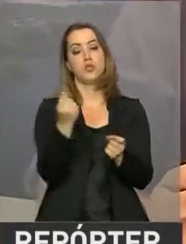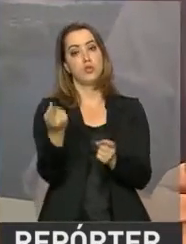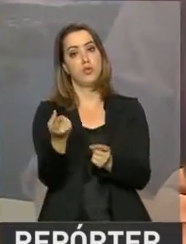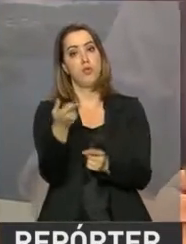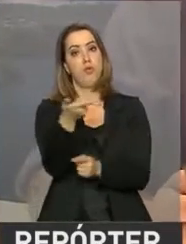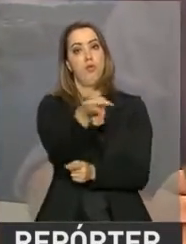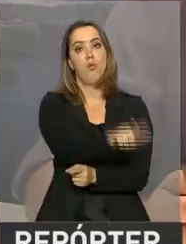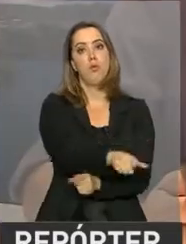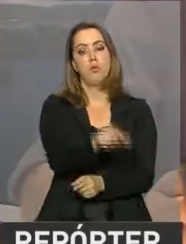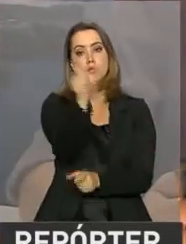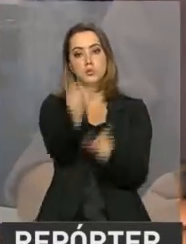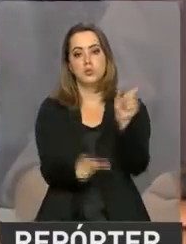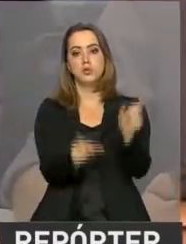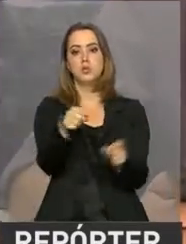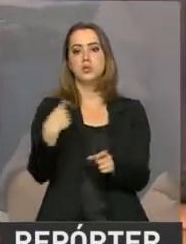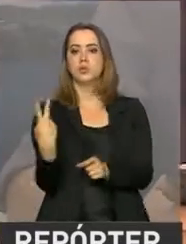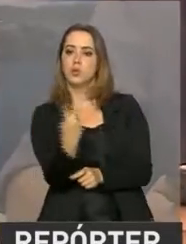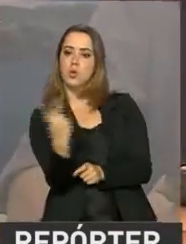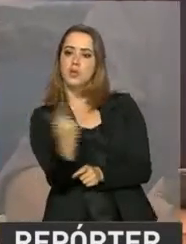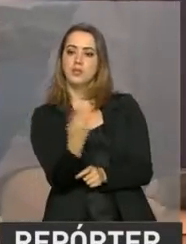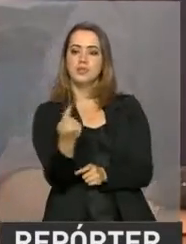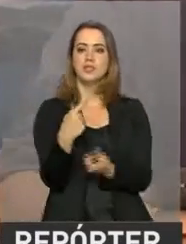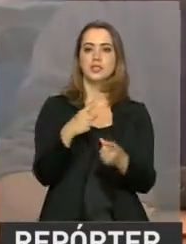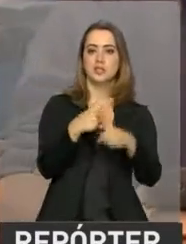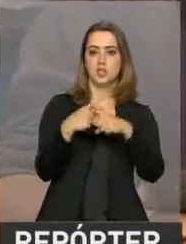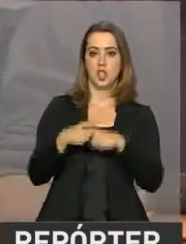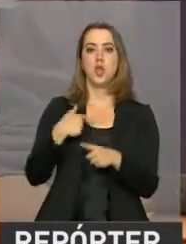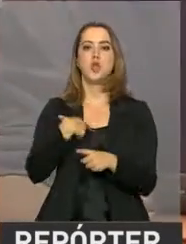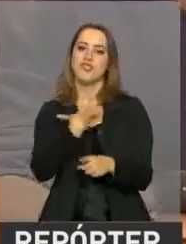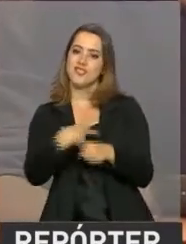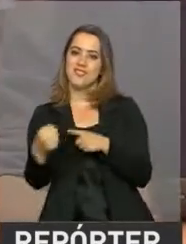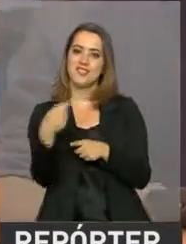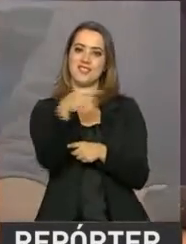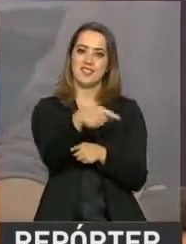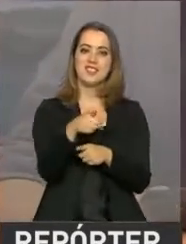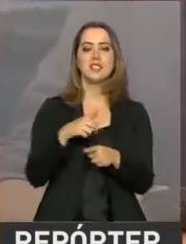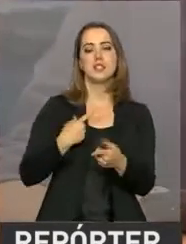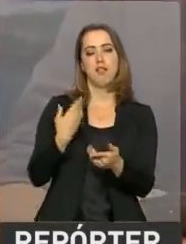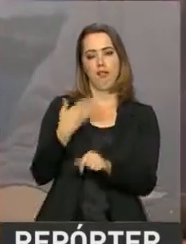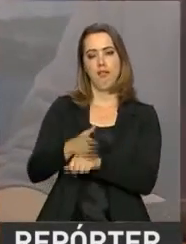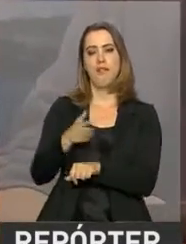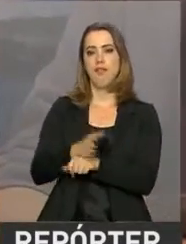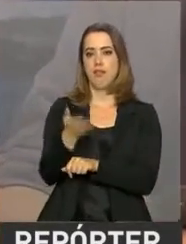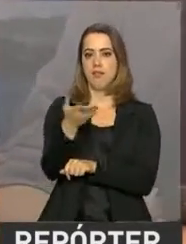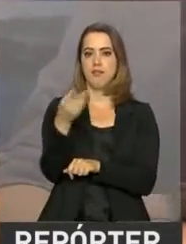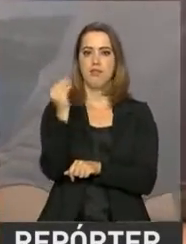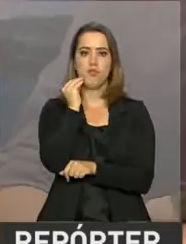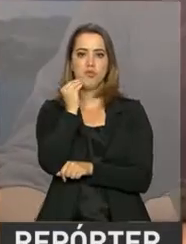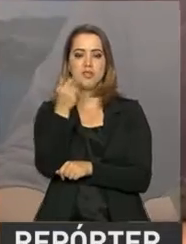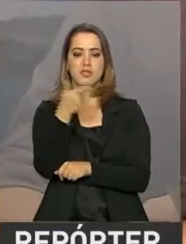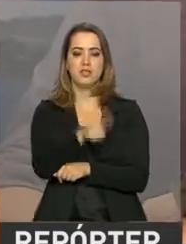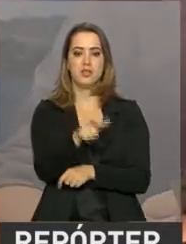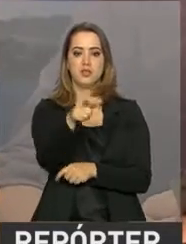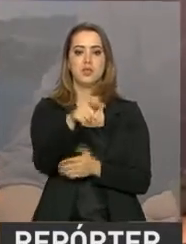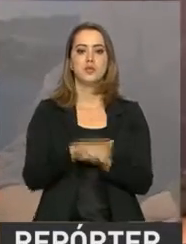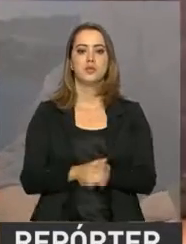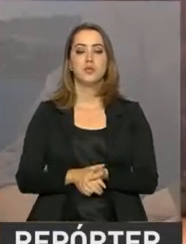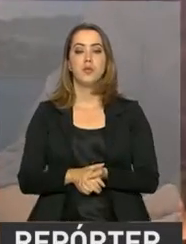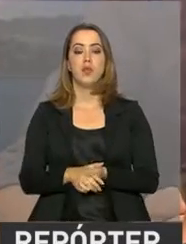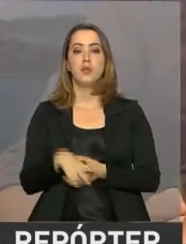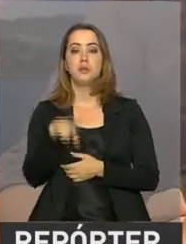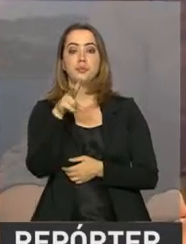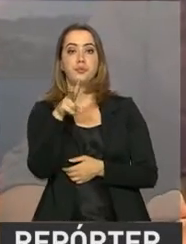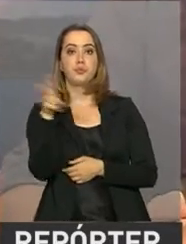jogador aleatório. Eu e o Pedro estamos jogando aqui, eu já ganhei dele uma vez, mas ele vai tentar de novo. Pedro, o que você tem aí de velocidade?